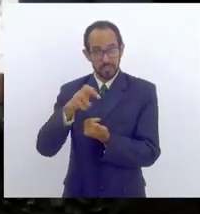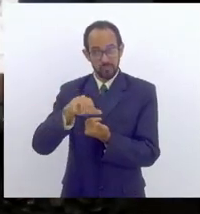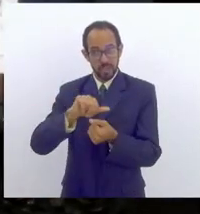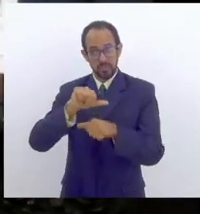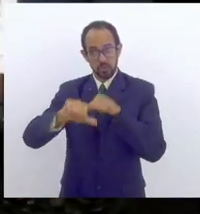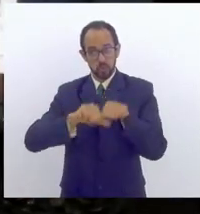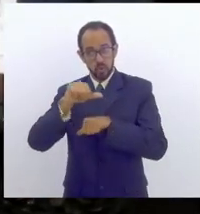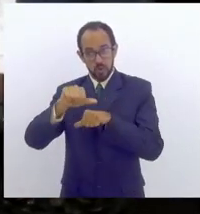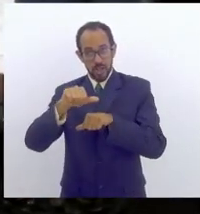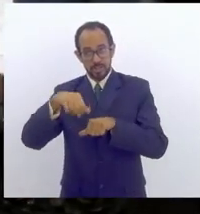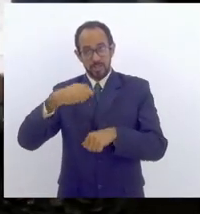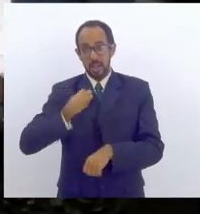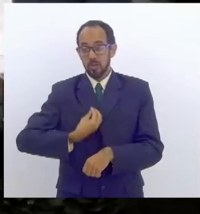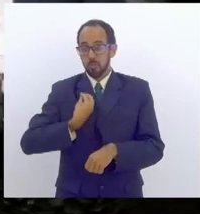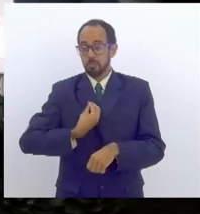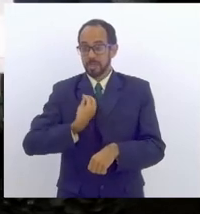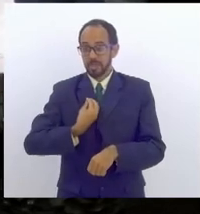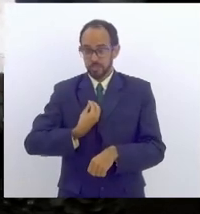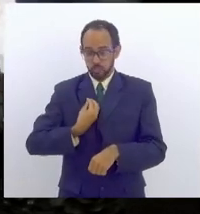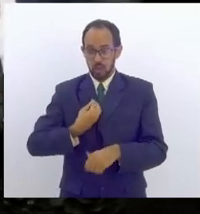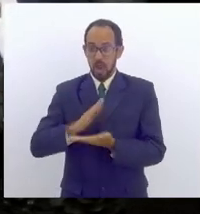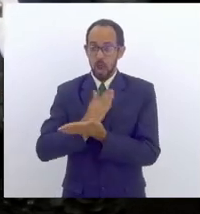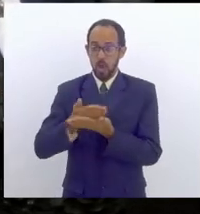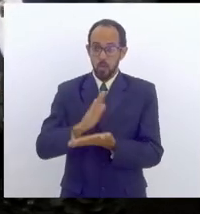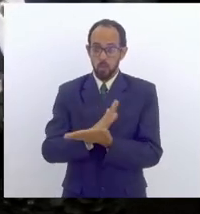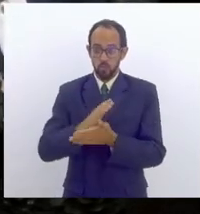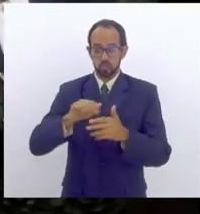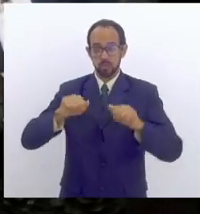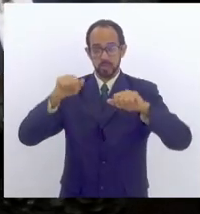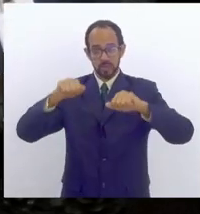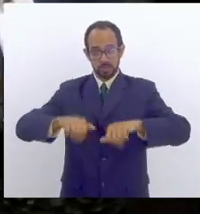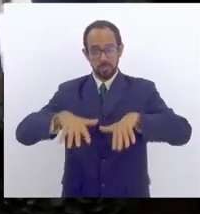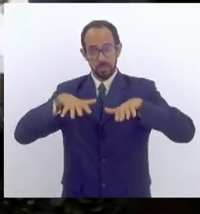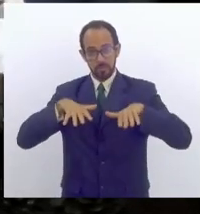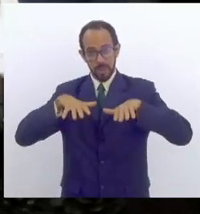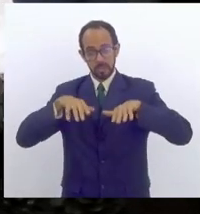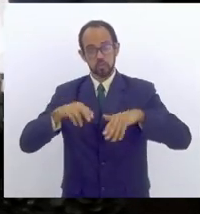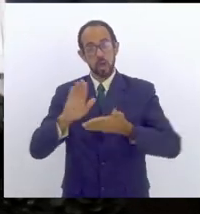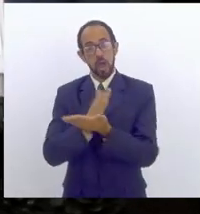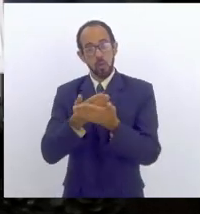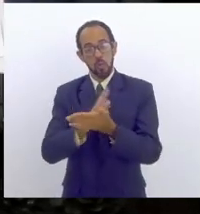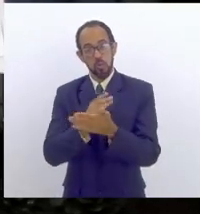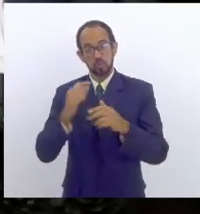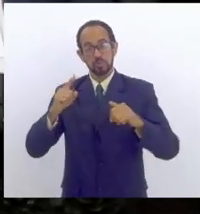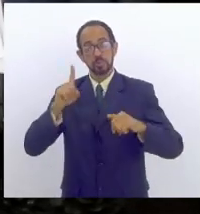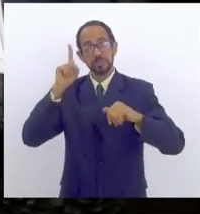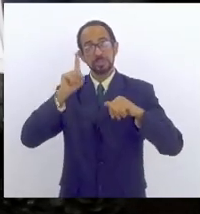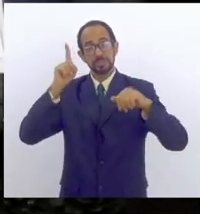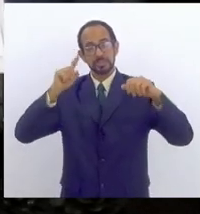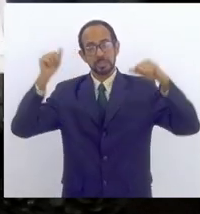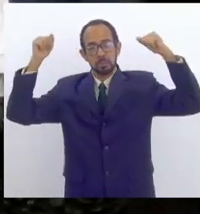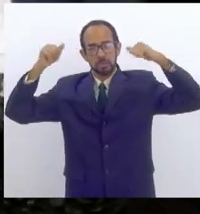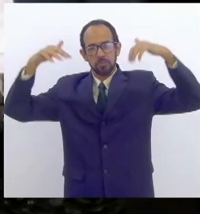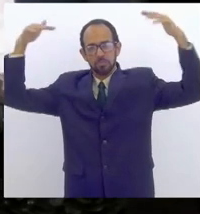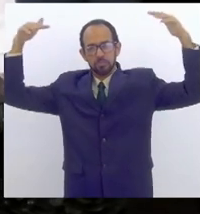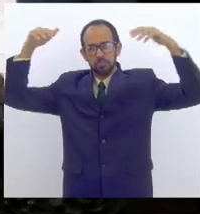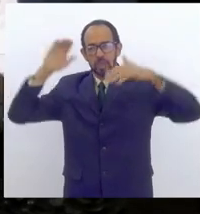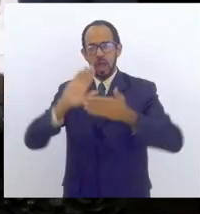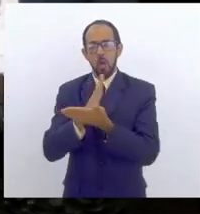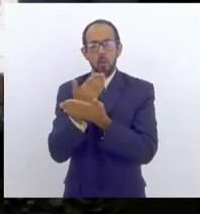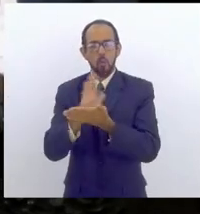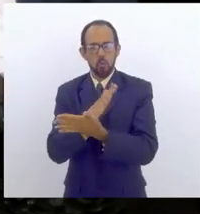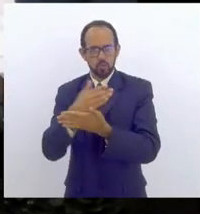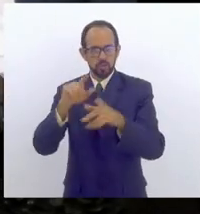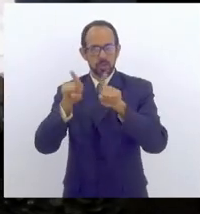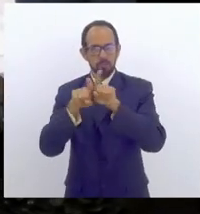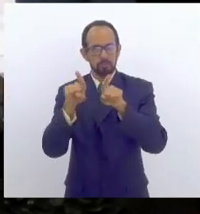aqui acompanhando, alguns aqui nesse local, outros acompanhando lá da nossa sede no Alerjão.